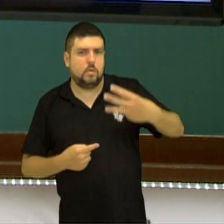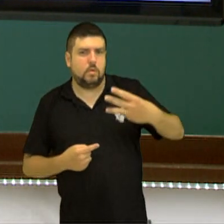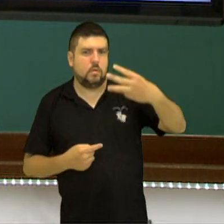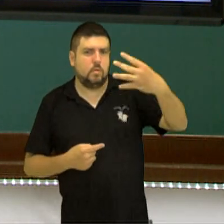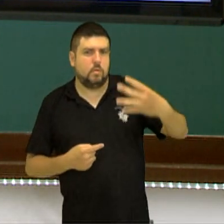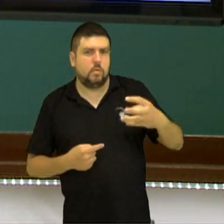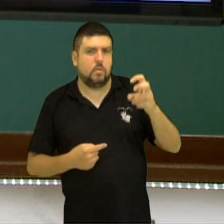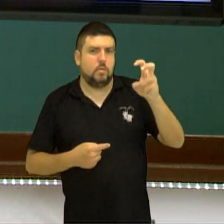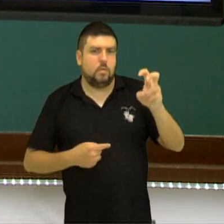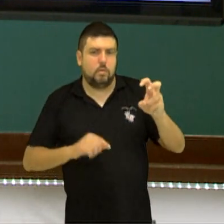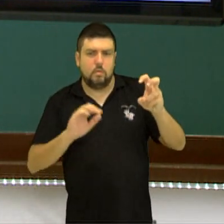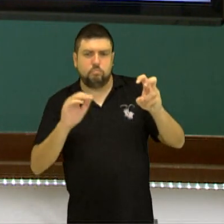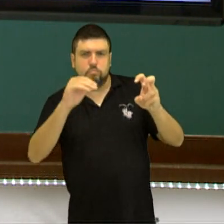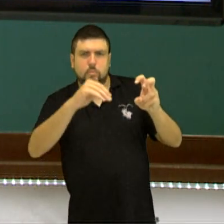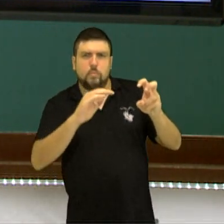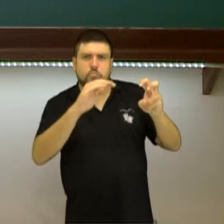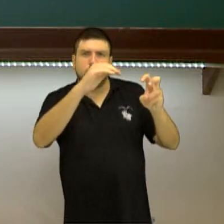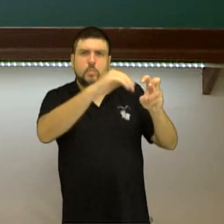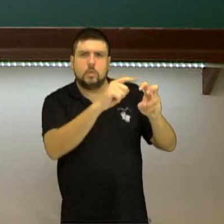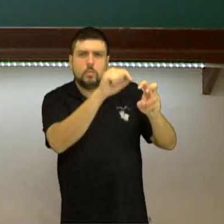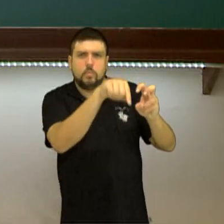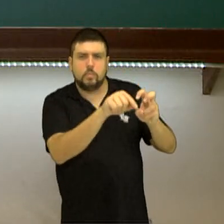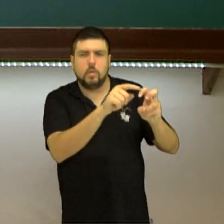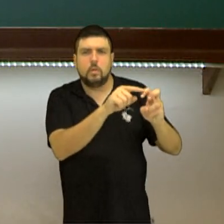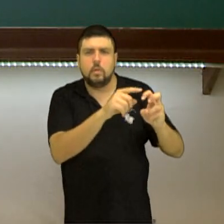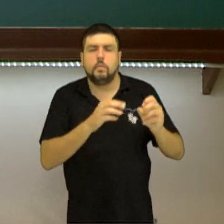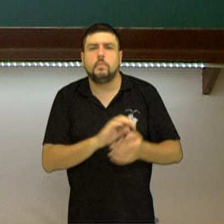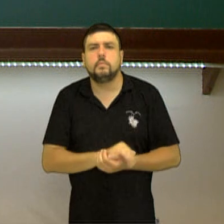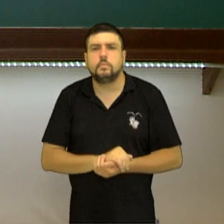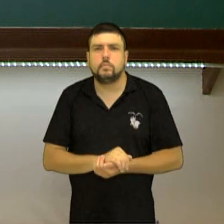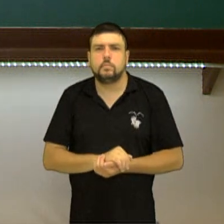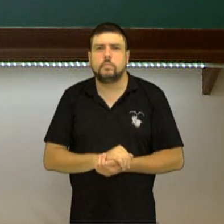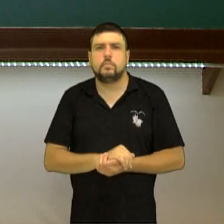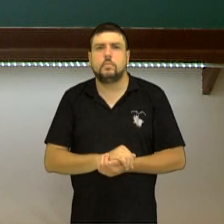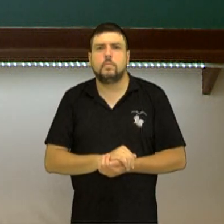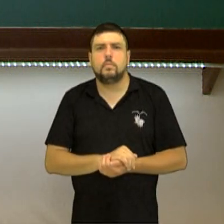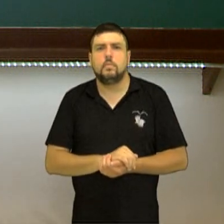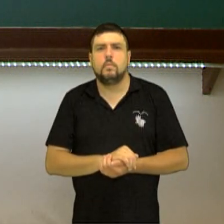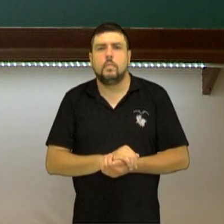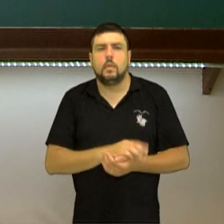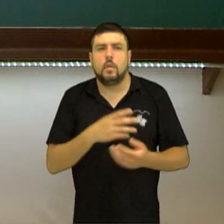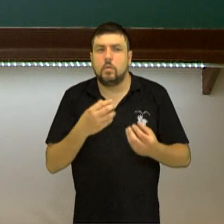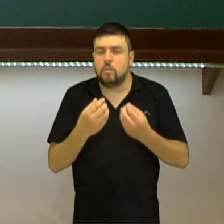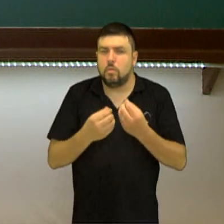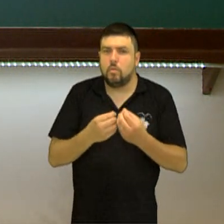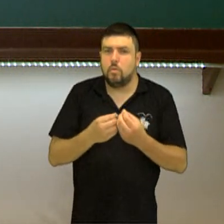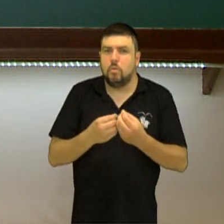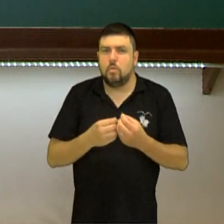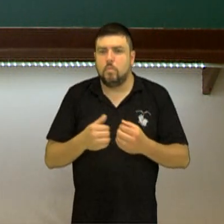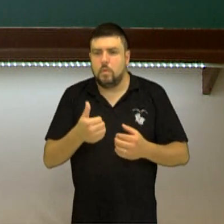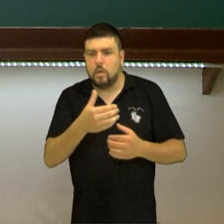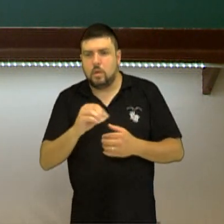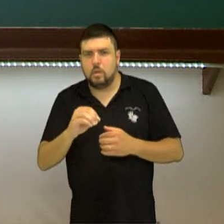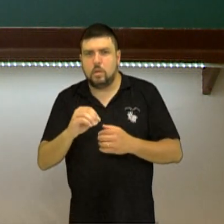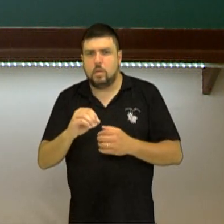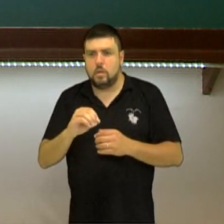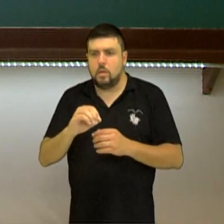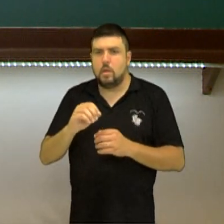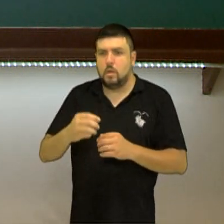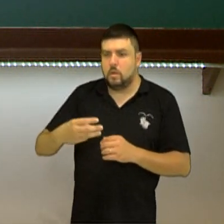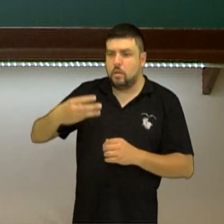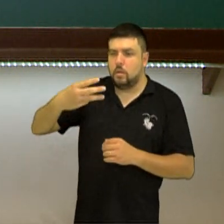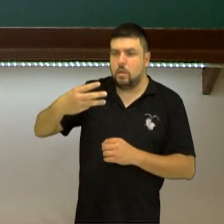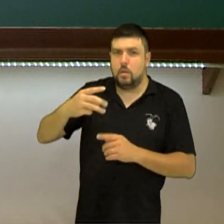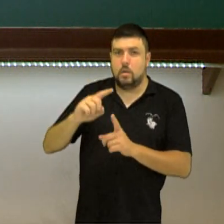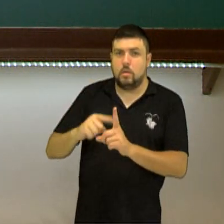expoente, então mais 5. 5 mais 3, 8. Opa, o número então ficou